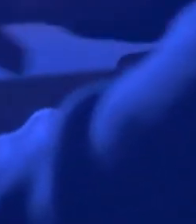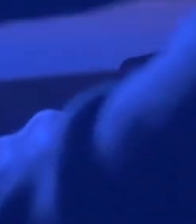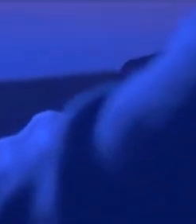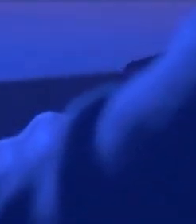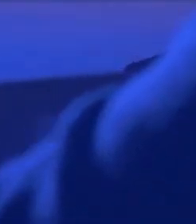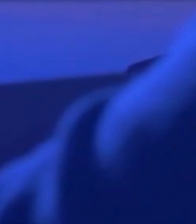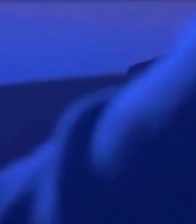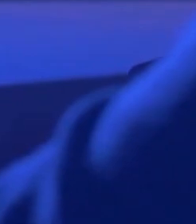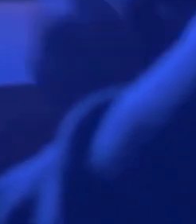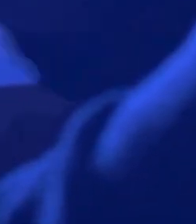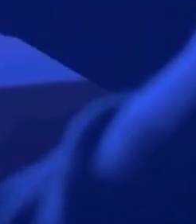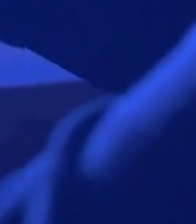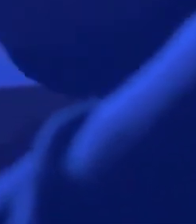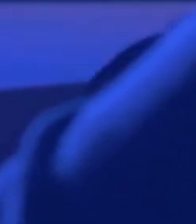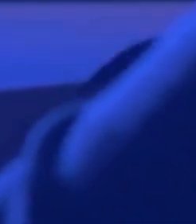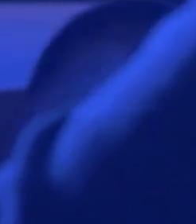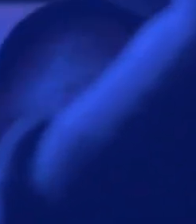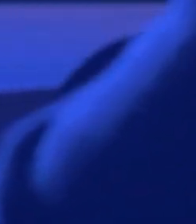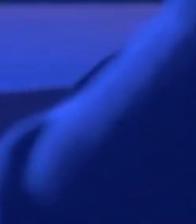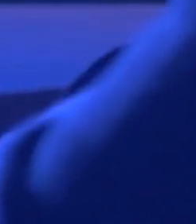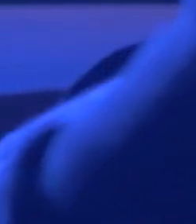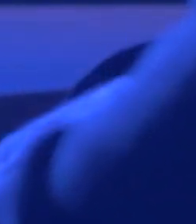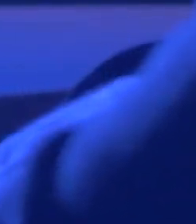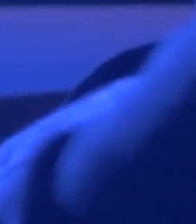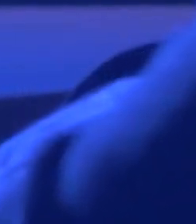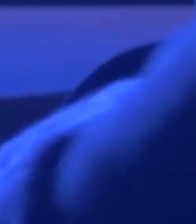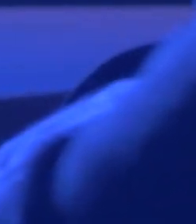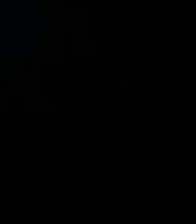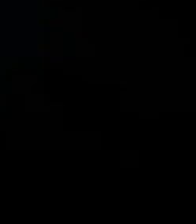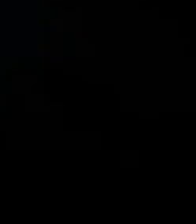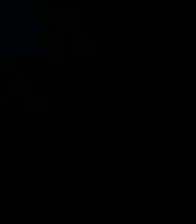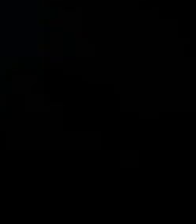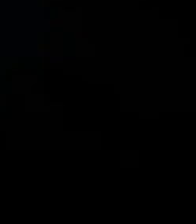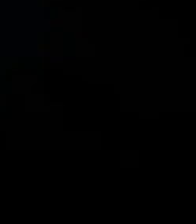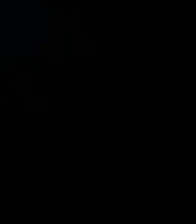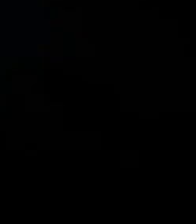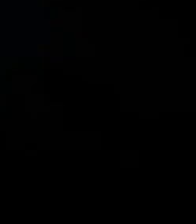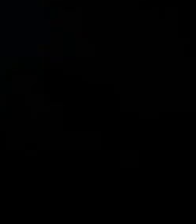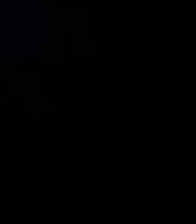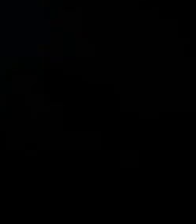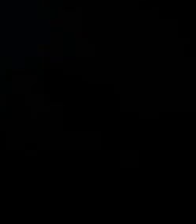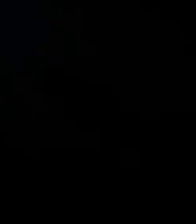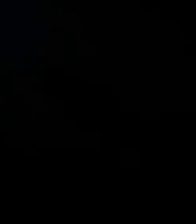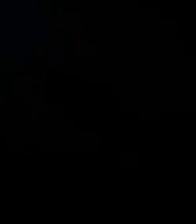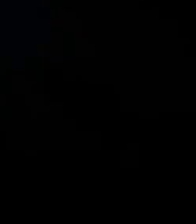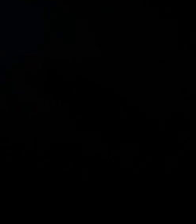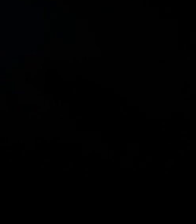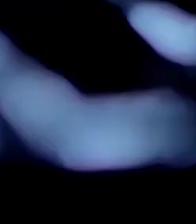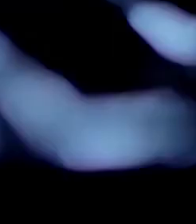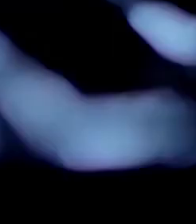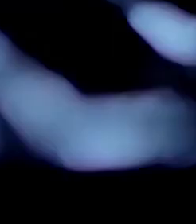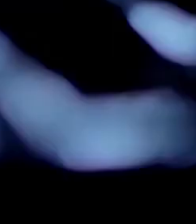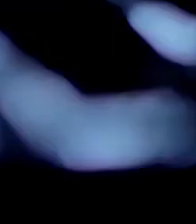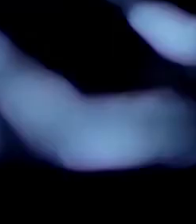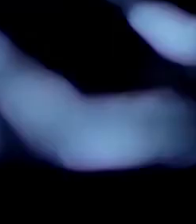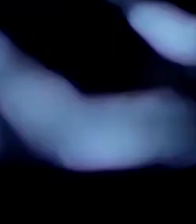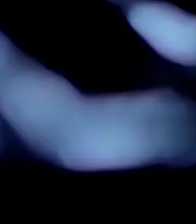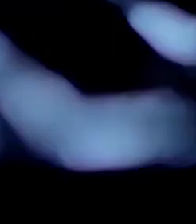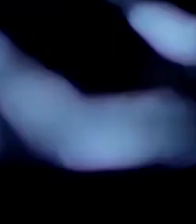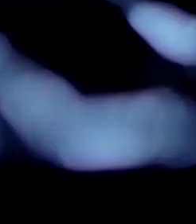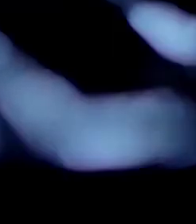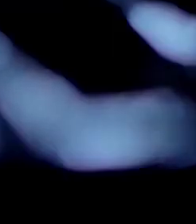certa habilidade pode usar um dispositivo para tentar invadir uma rede. E todo mundo quer se proteger disso. Lembra